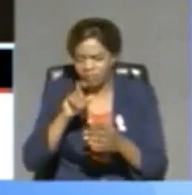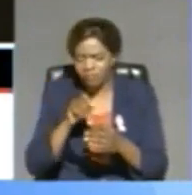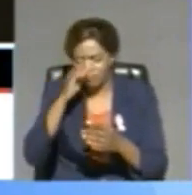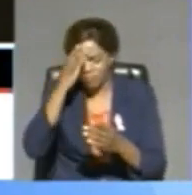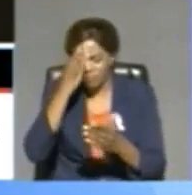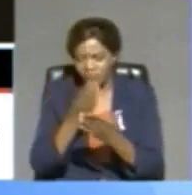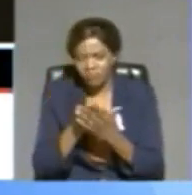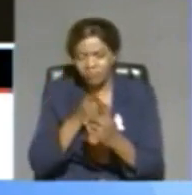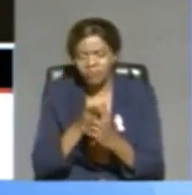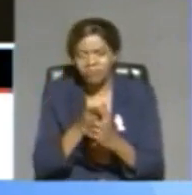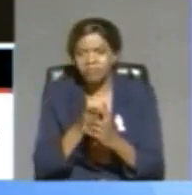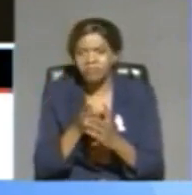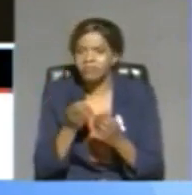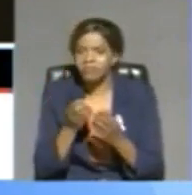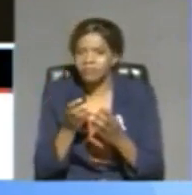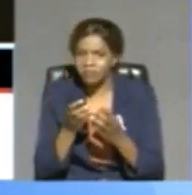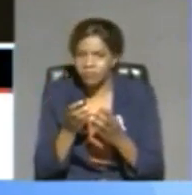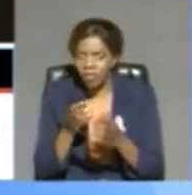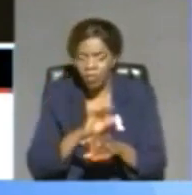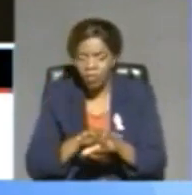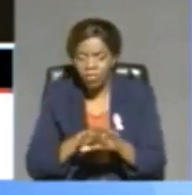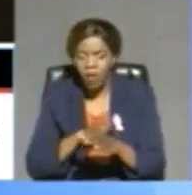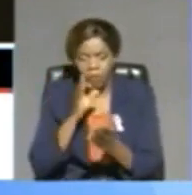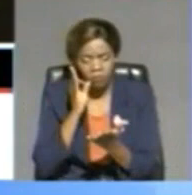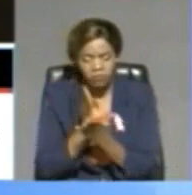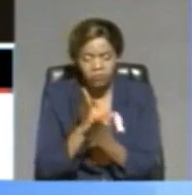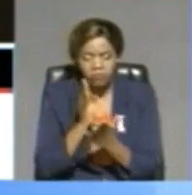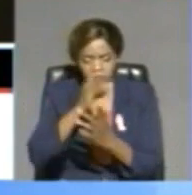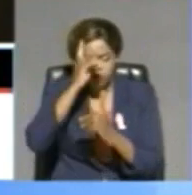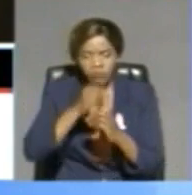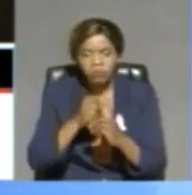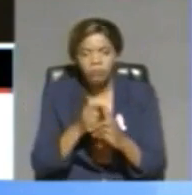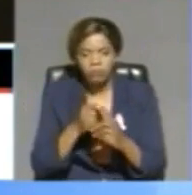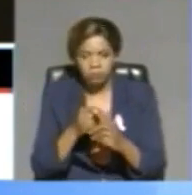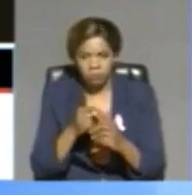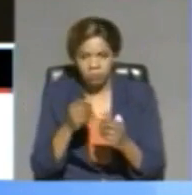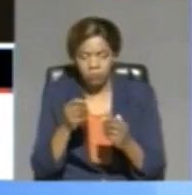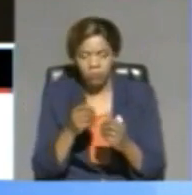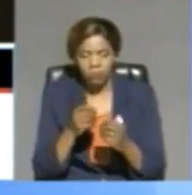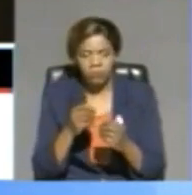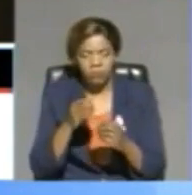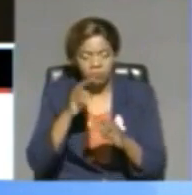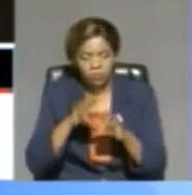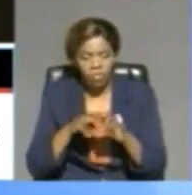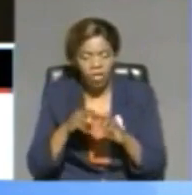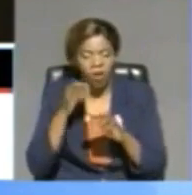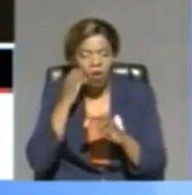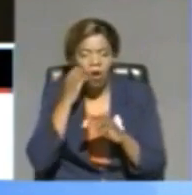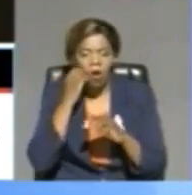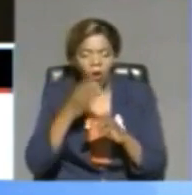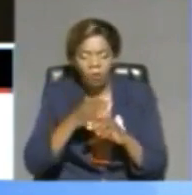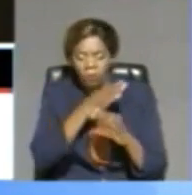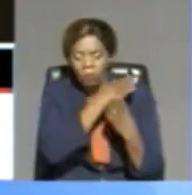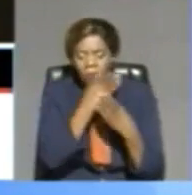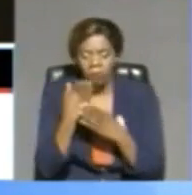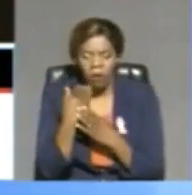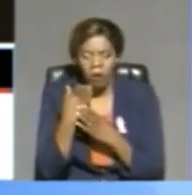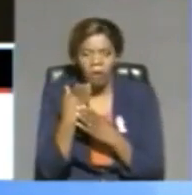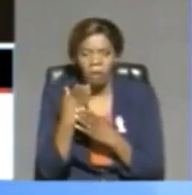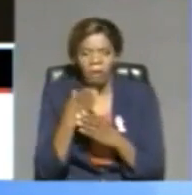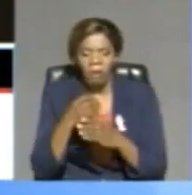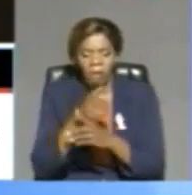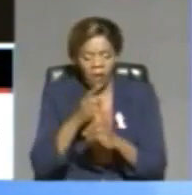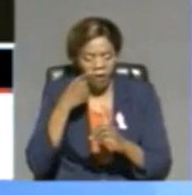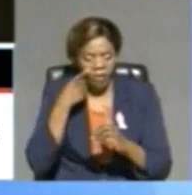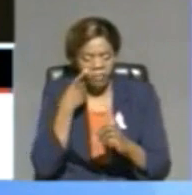para Sunak assumir a liderança do governo britânico com um país dividido, particularmente o seu partido, e